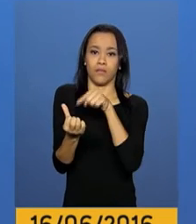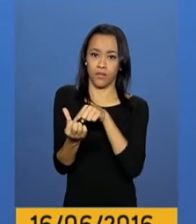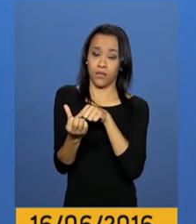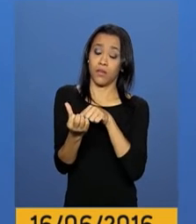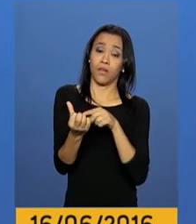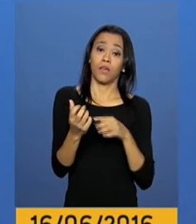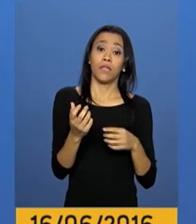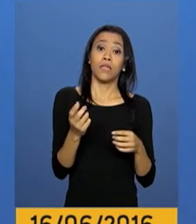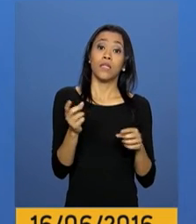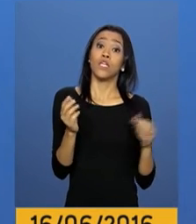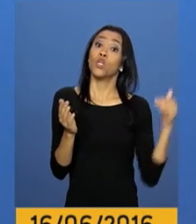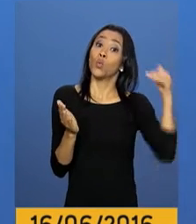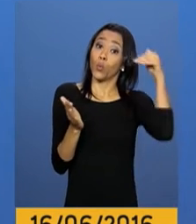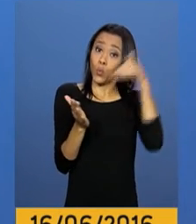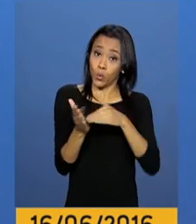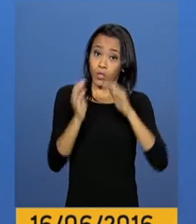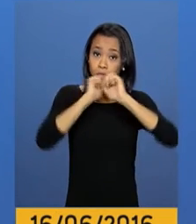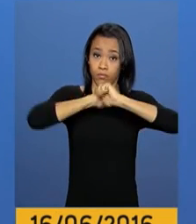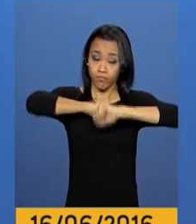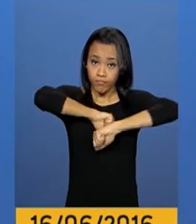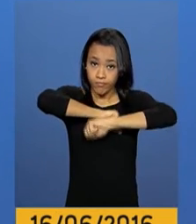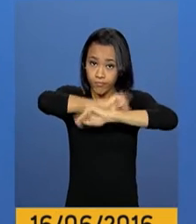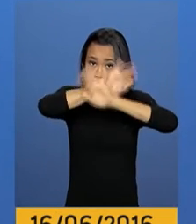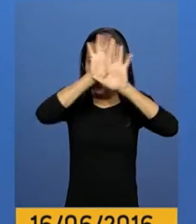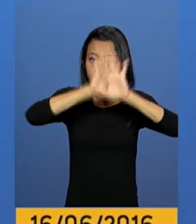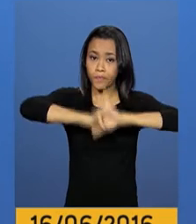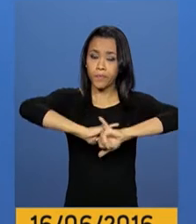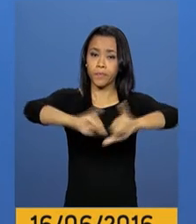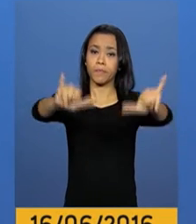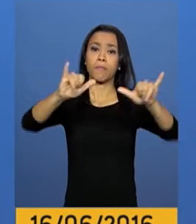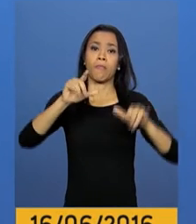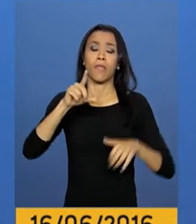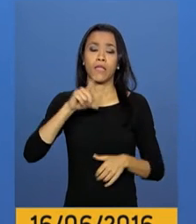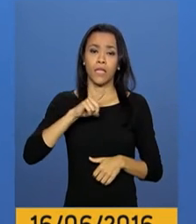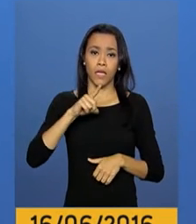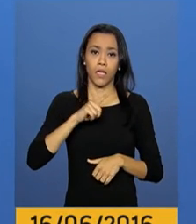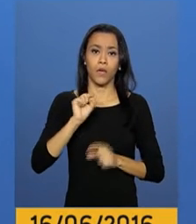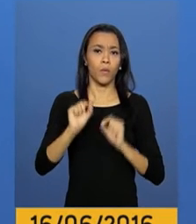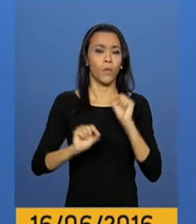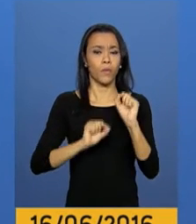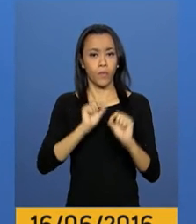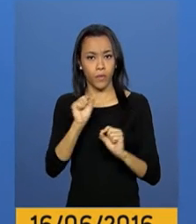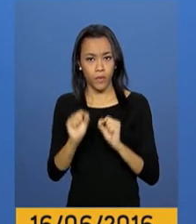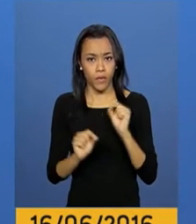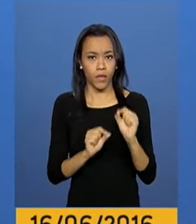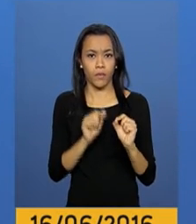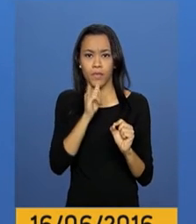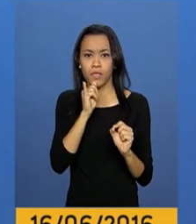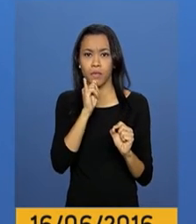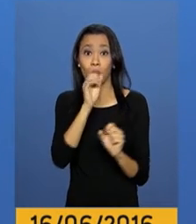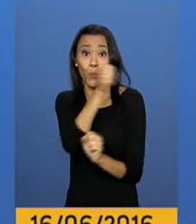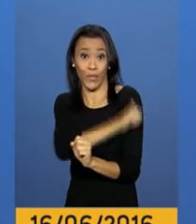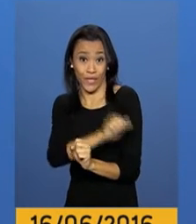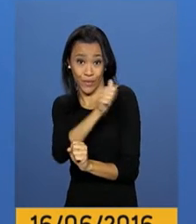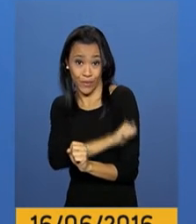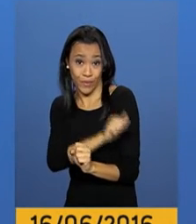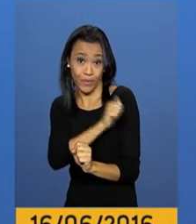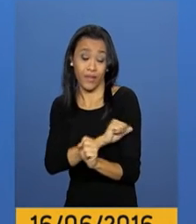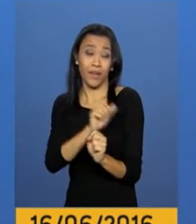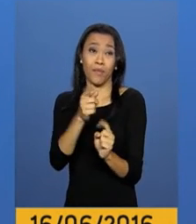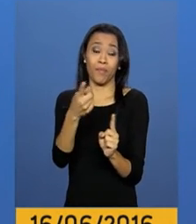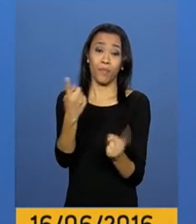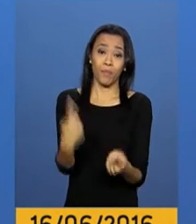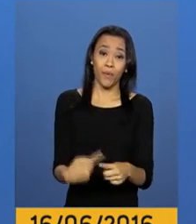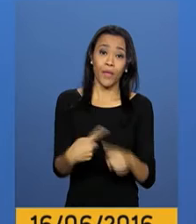por fim, um último esclarecimento, haverá um tratamento específico com relação ao Rio de Janeiro, já que em agosto